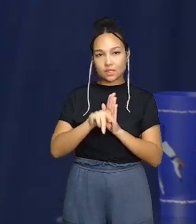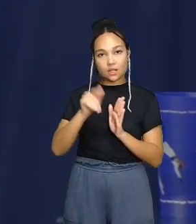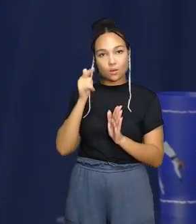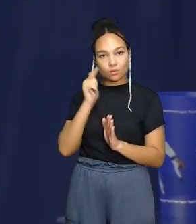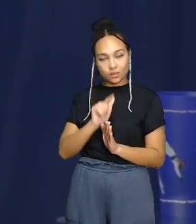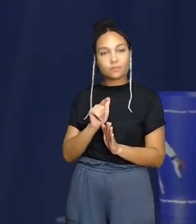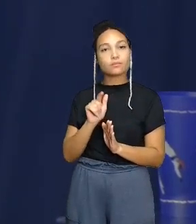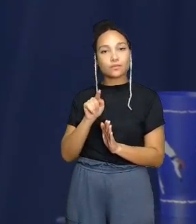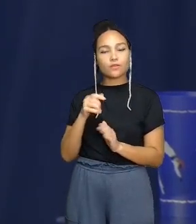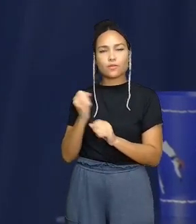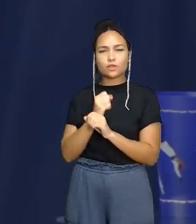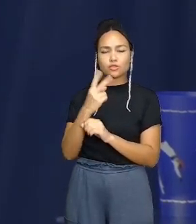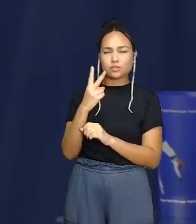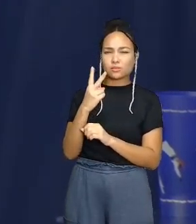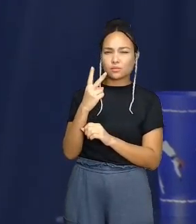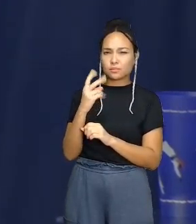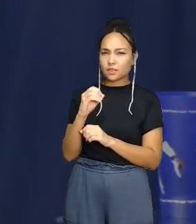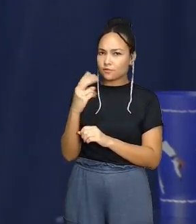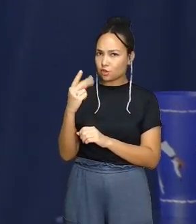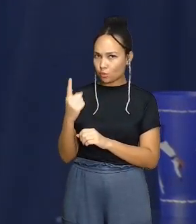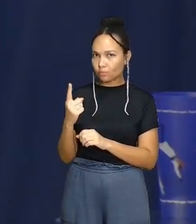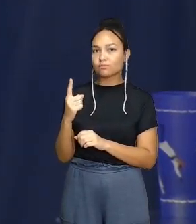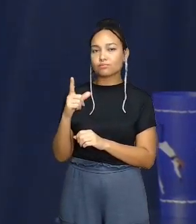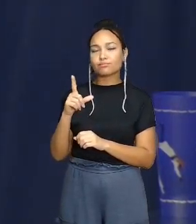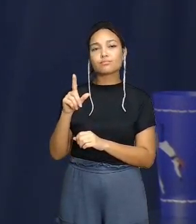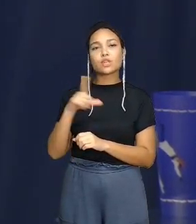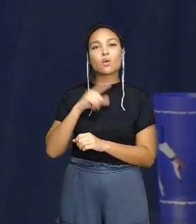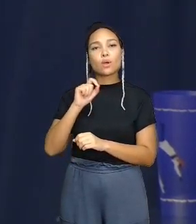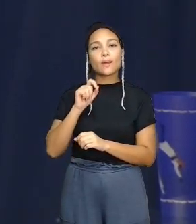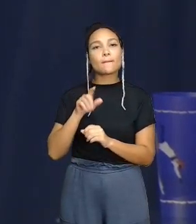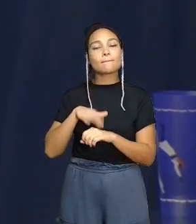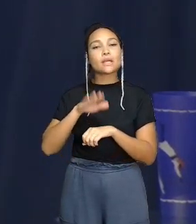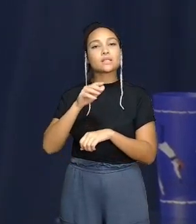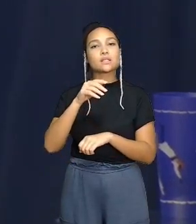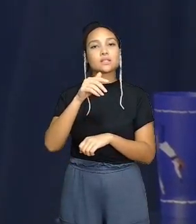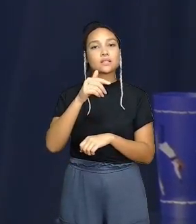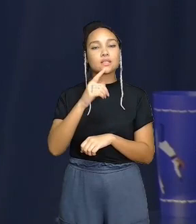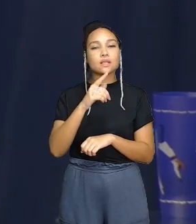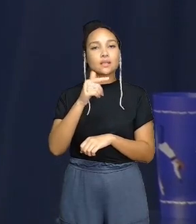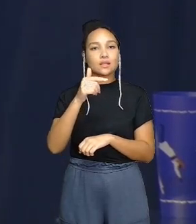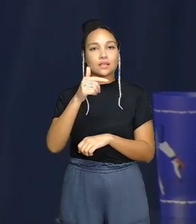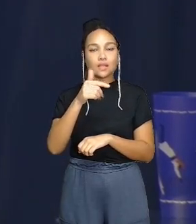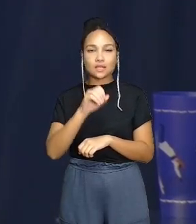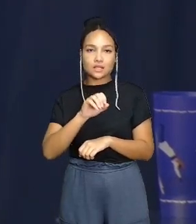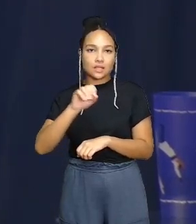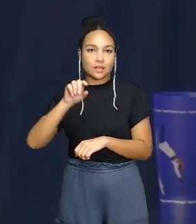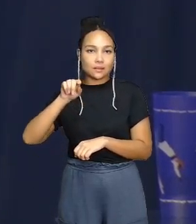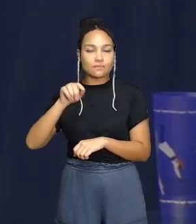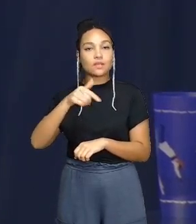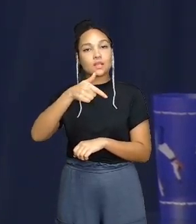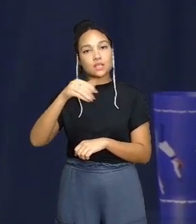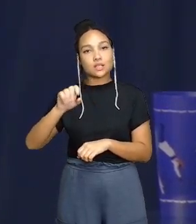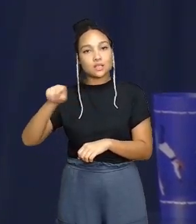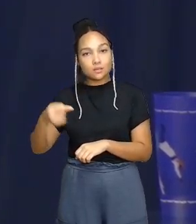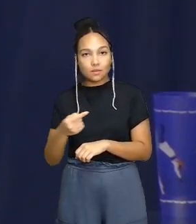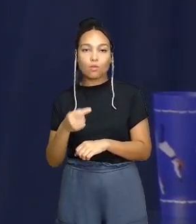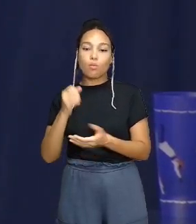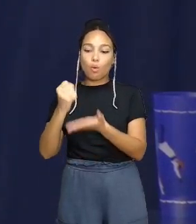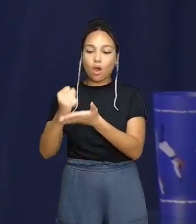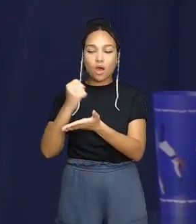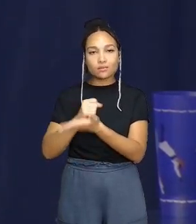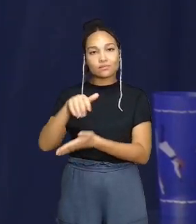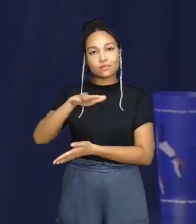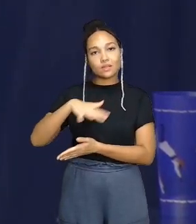2021, tinham sido feitas mais de 700 mil contratações com áreas correlatas à ciência de